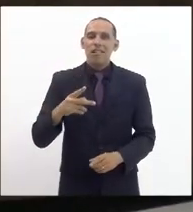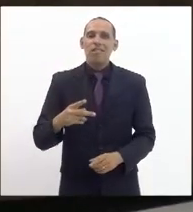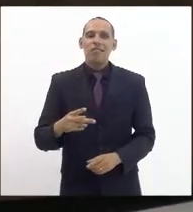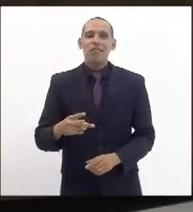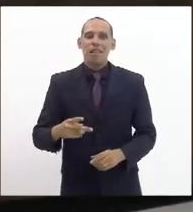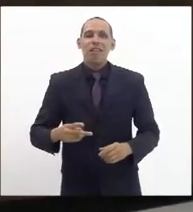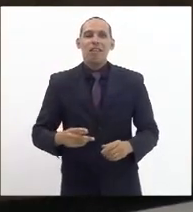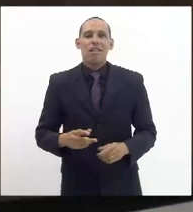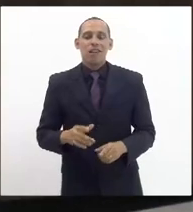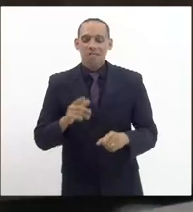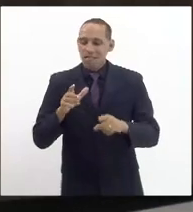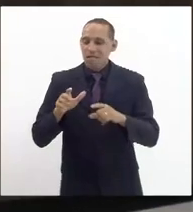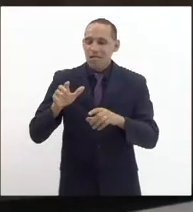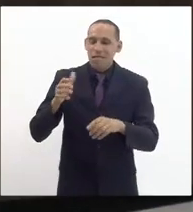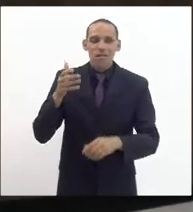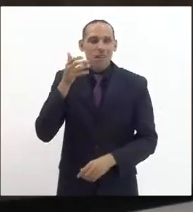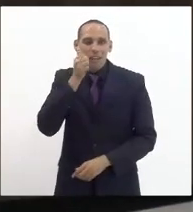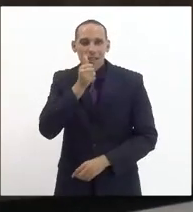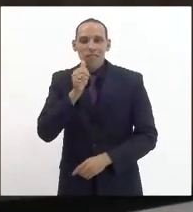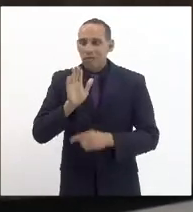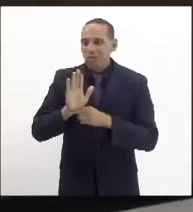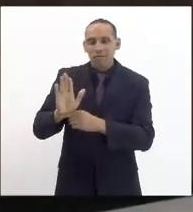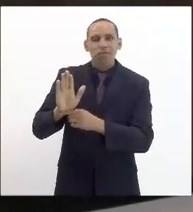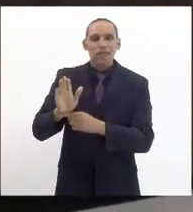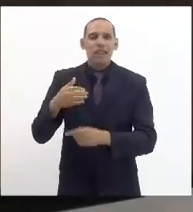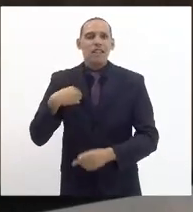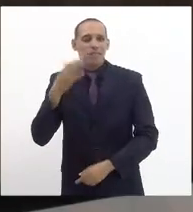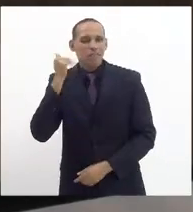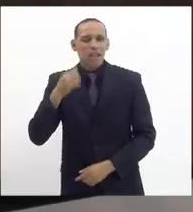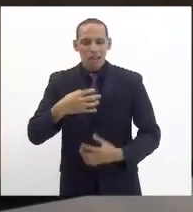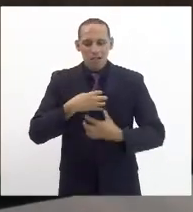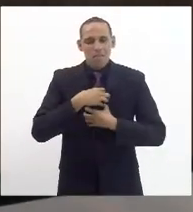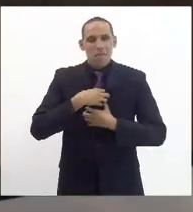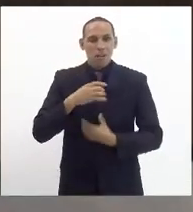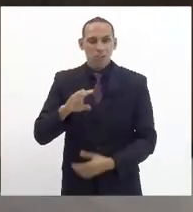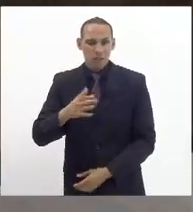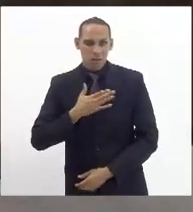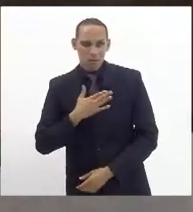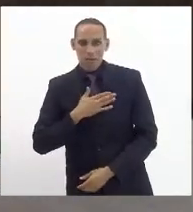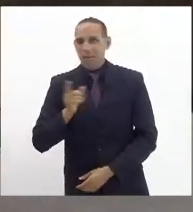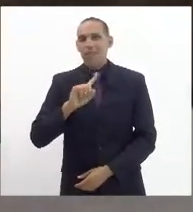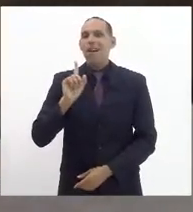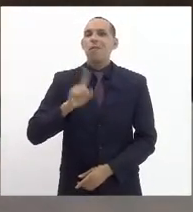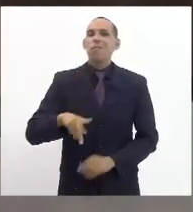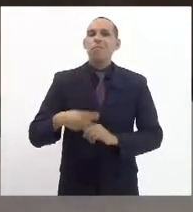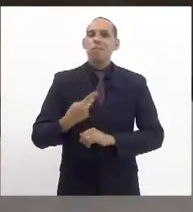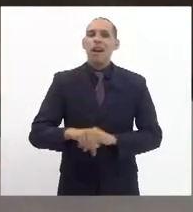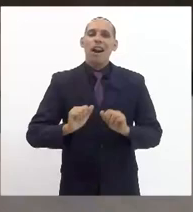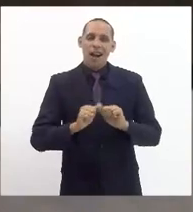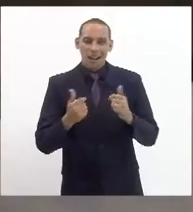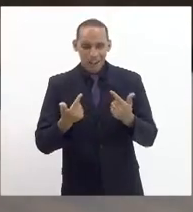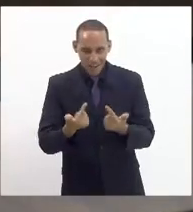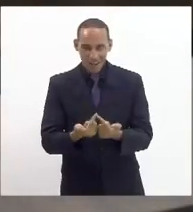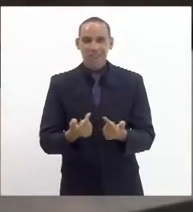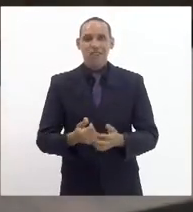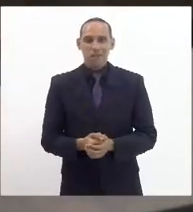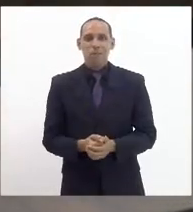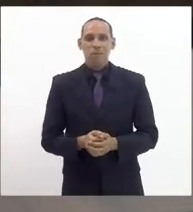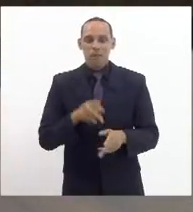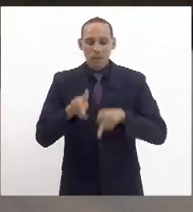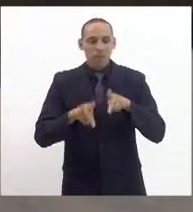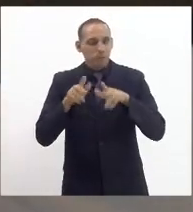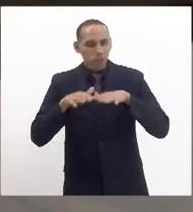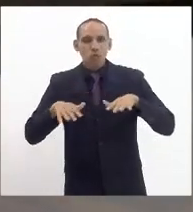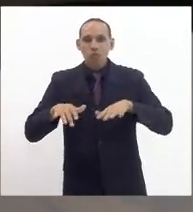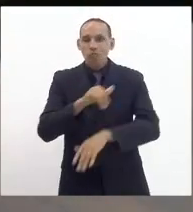heróico. E eu tenho certeza que não é um sentimento só da deputada Alana, um sentimento da Alerge, mas é um sentimento de toda a